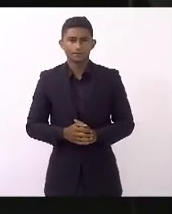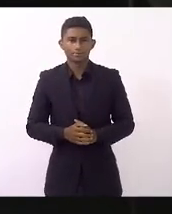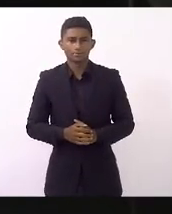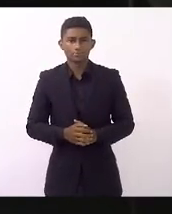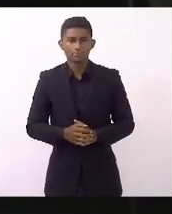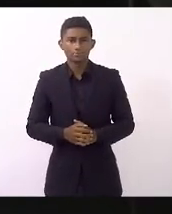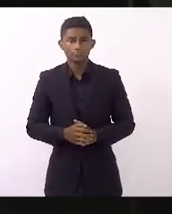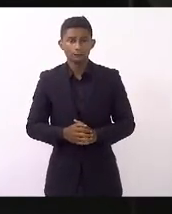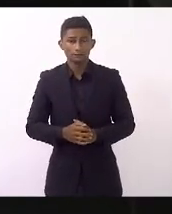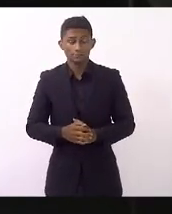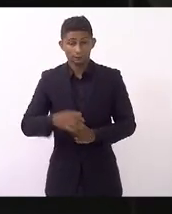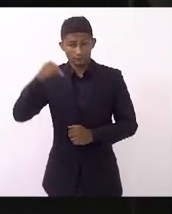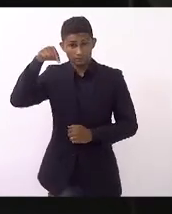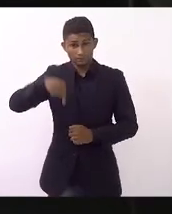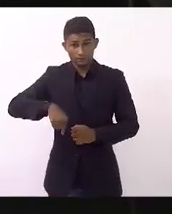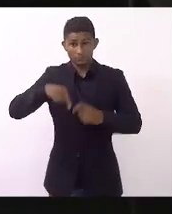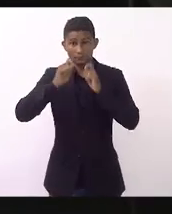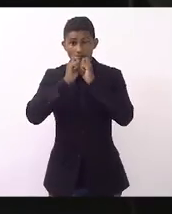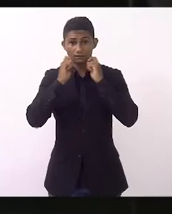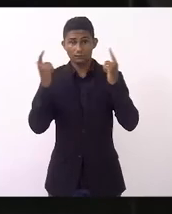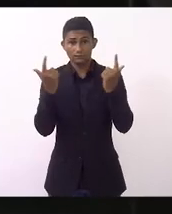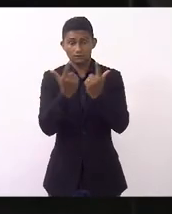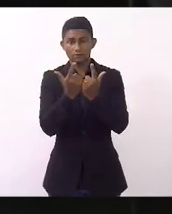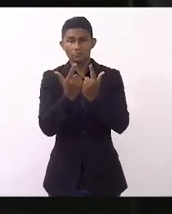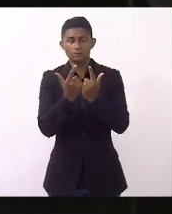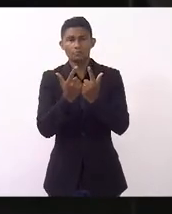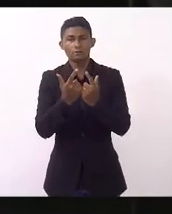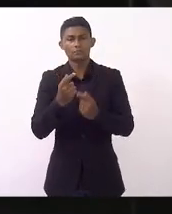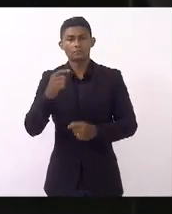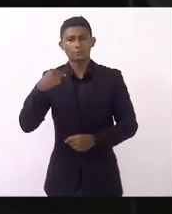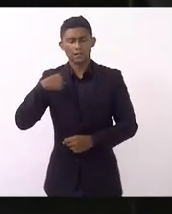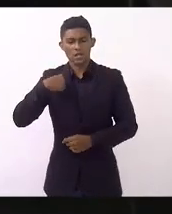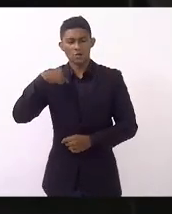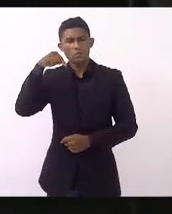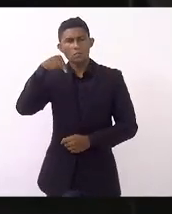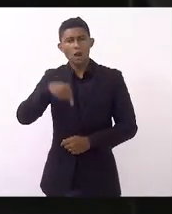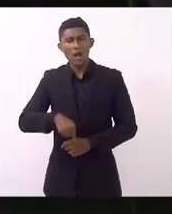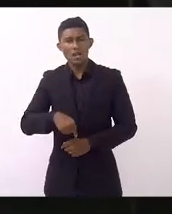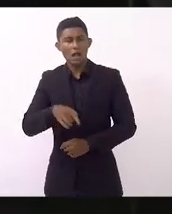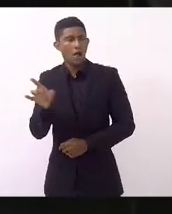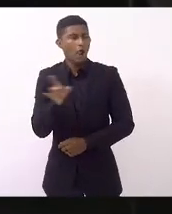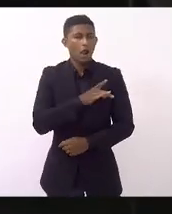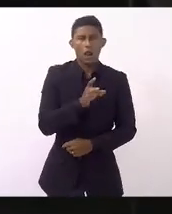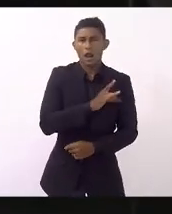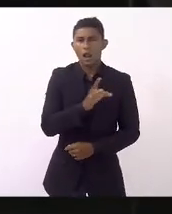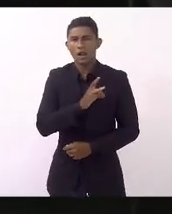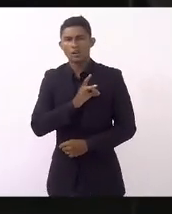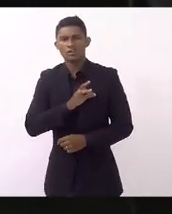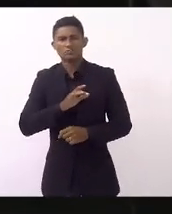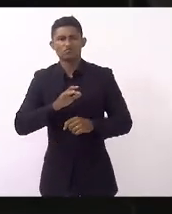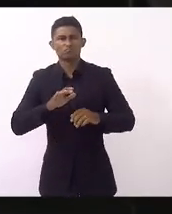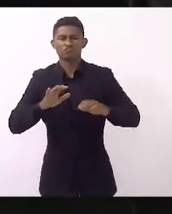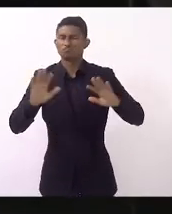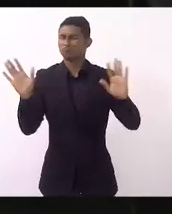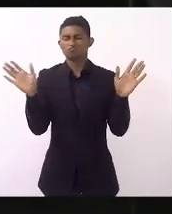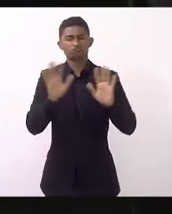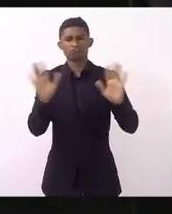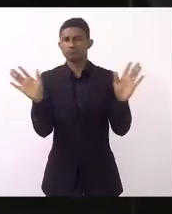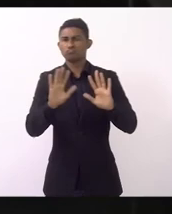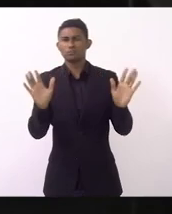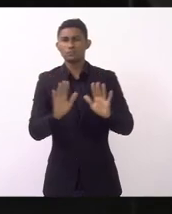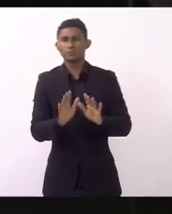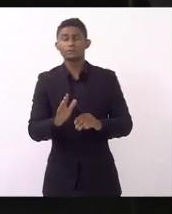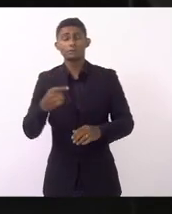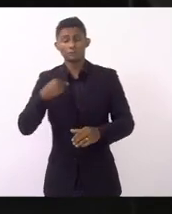eu aqui nesta casa, eu não tenho rabo preso com ninguém, não. E eu votei